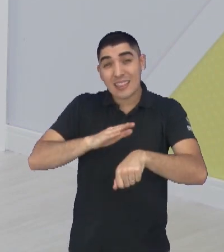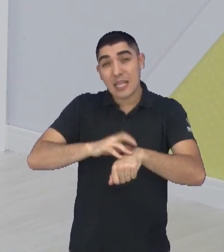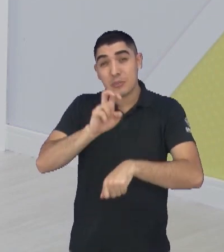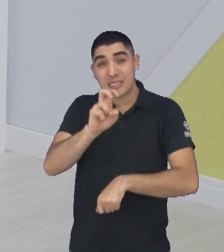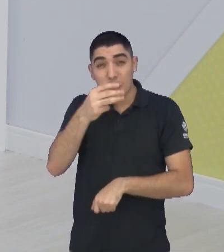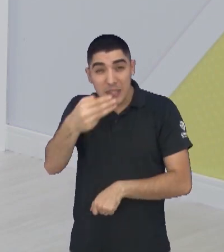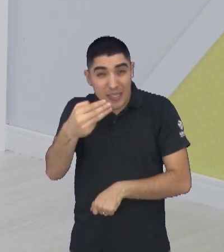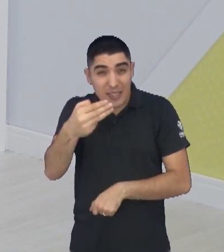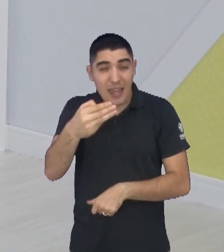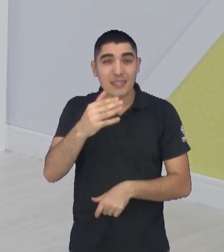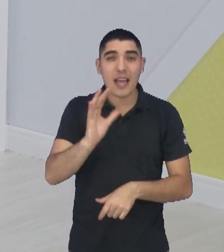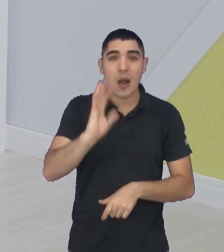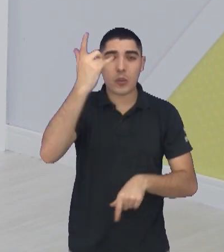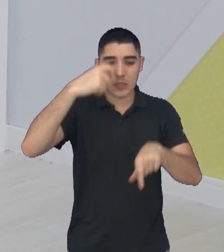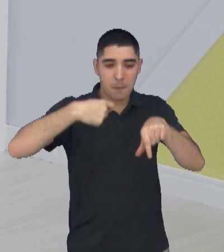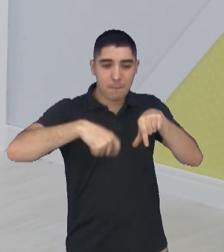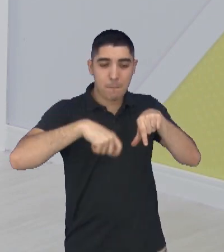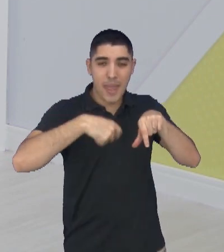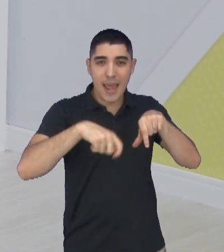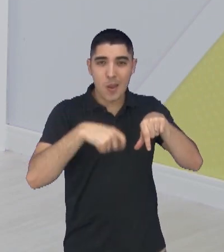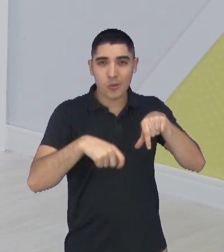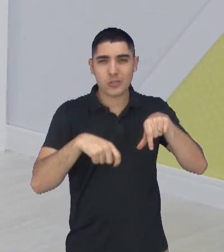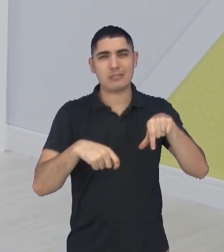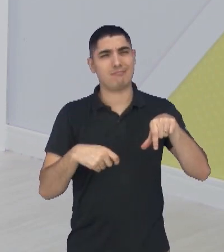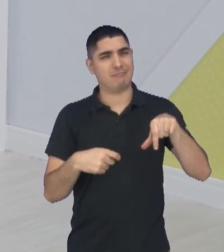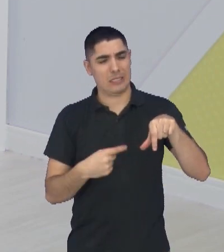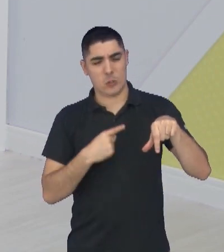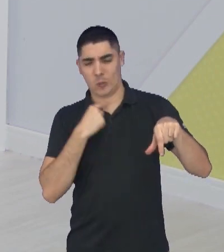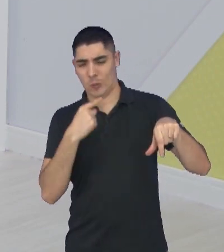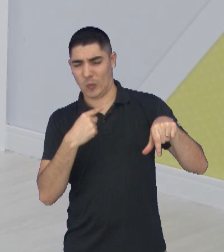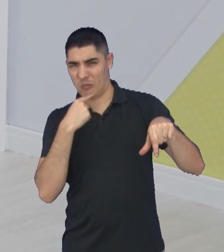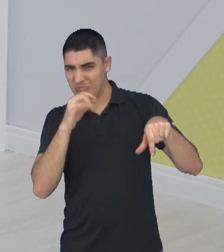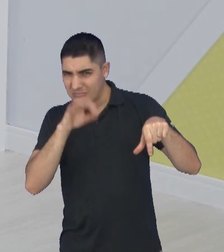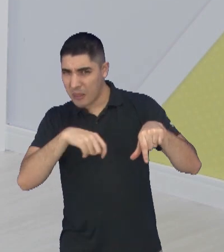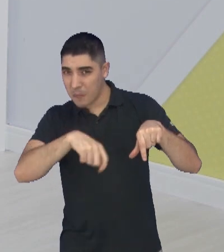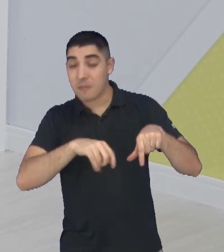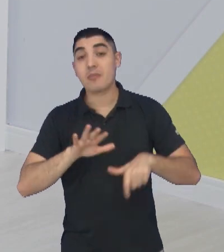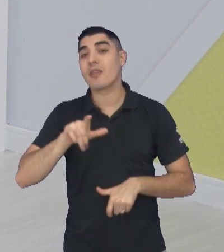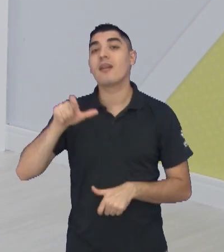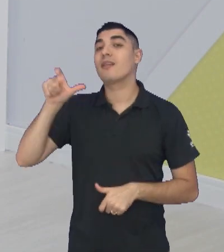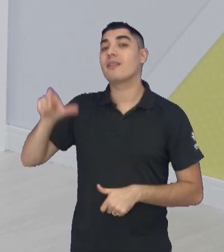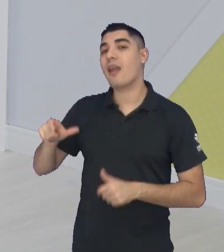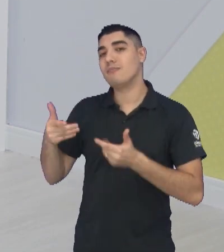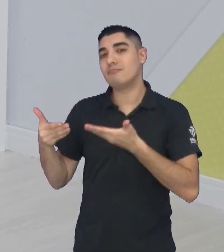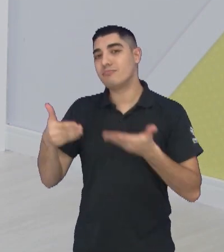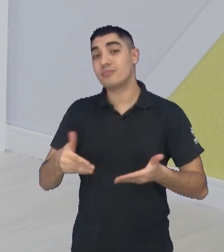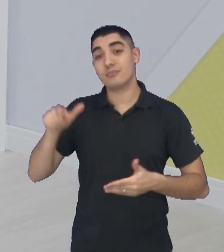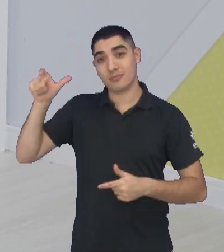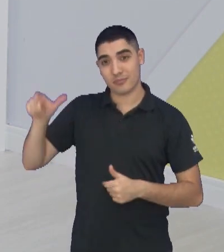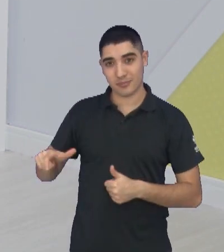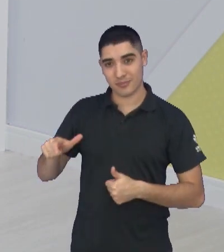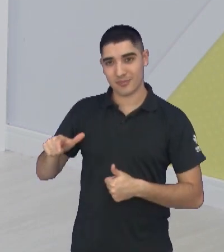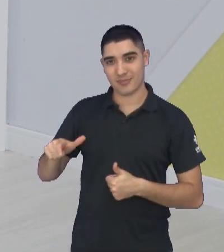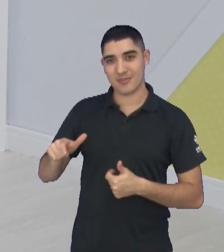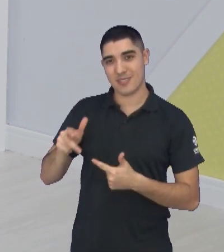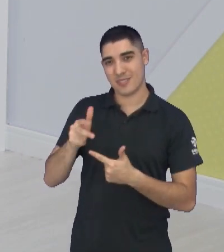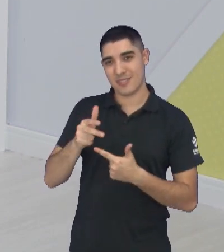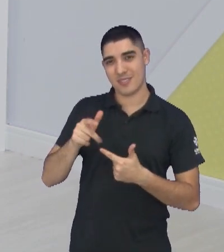53 da segunda etapa com um pênalti bastante duvidoso. Quem esteve por lá foi o